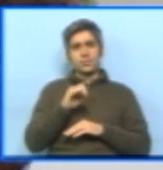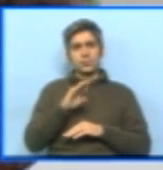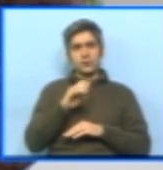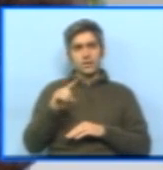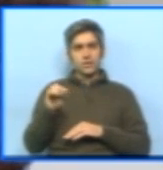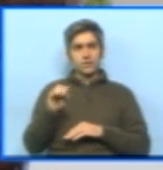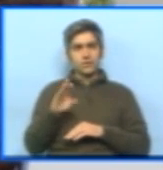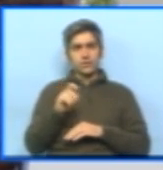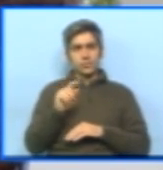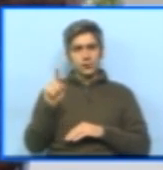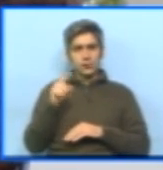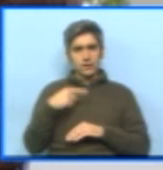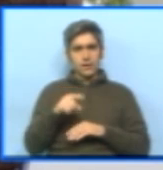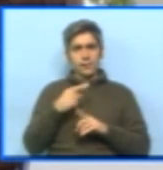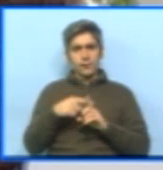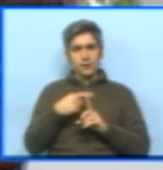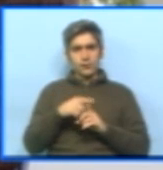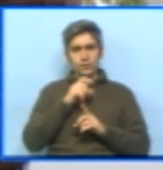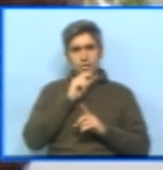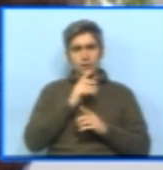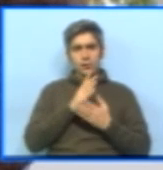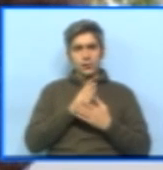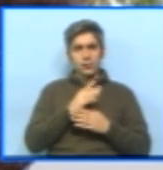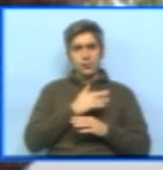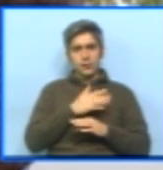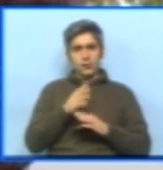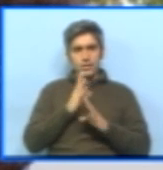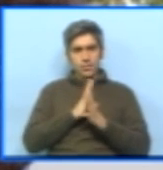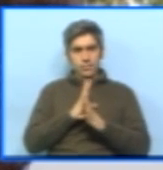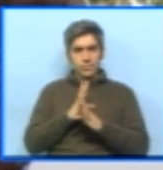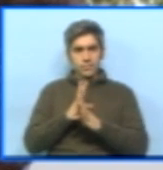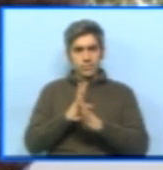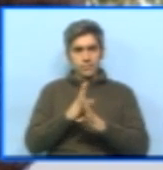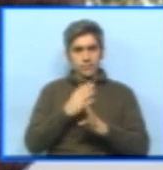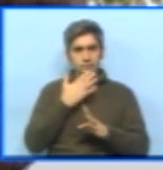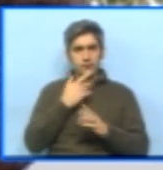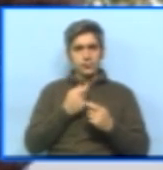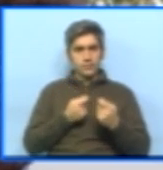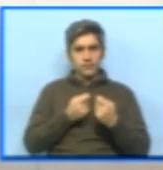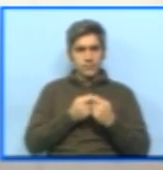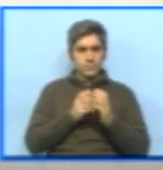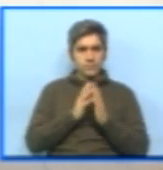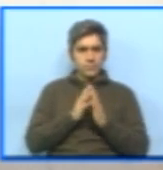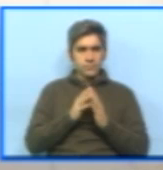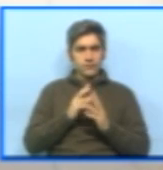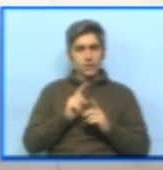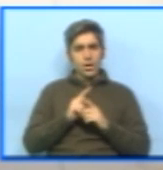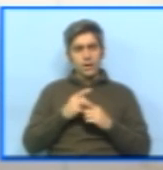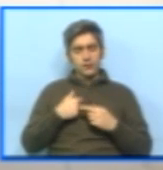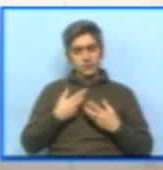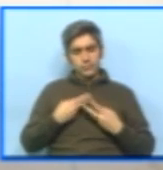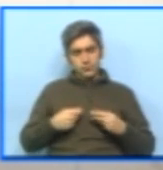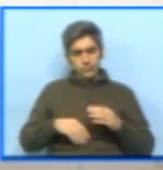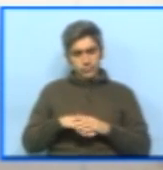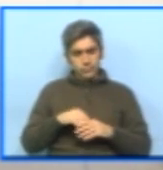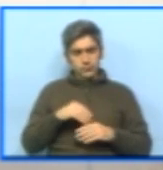estar presente, tem essa vantagem de poder, até durante a caminhada, poder se aproximar do sacramento da reconciliação. Por essa